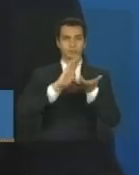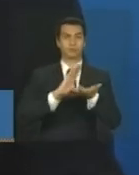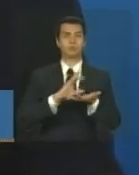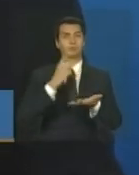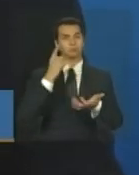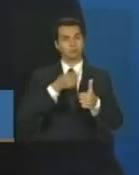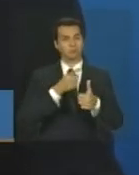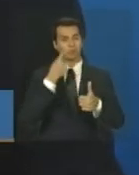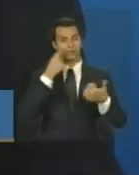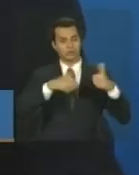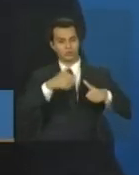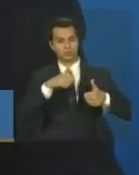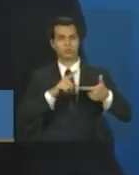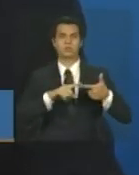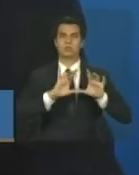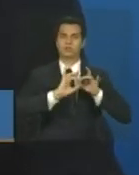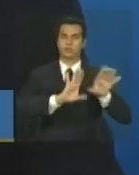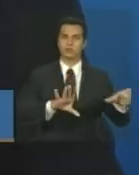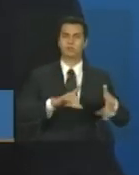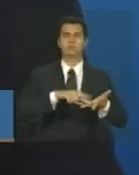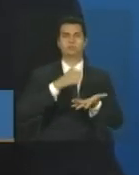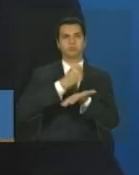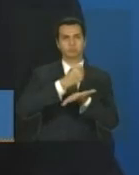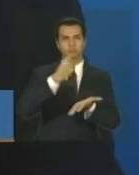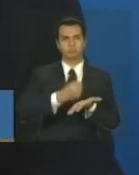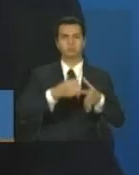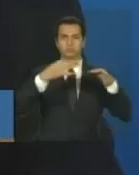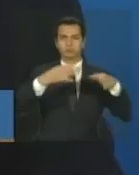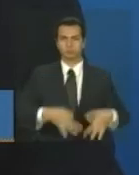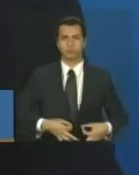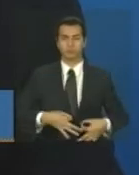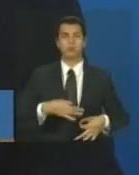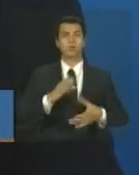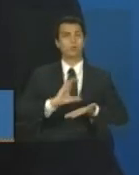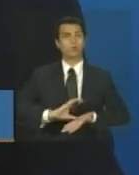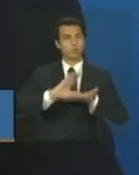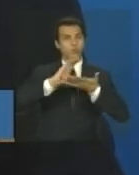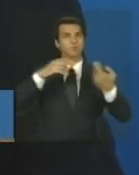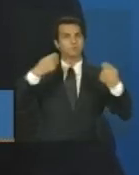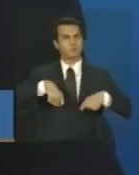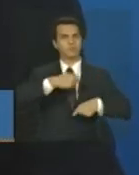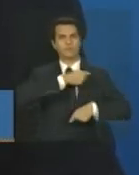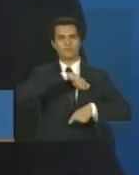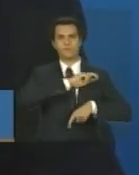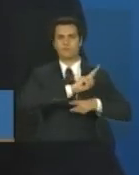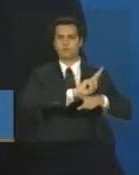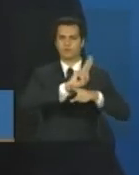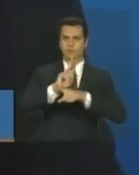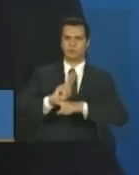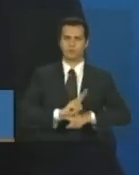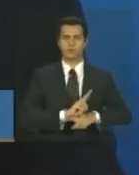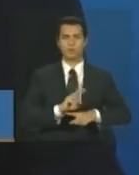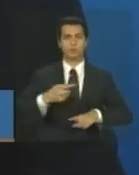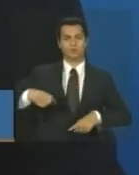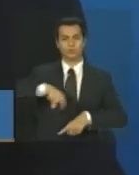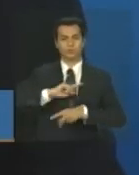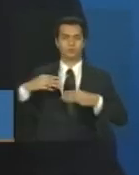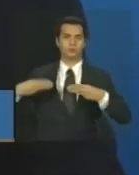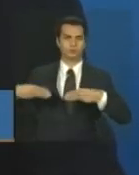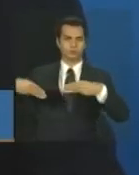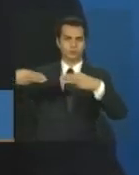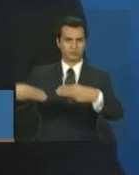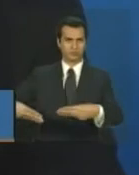libera ele que Analisa essas contas que ele precisa acompanhar ele precisa fiscalizar isso nesse processo o ministério ele